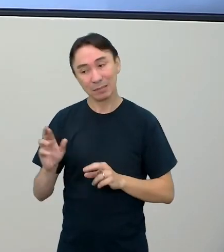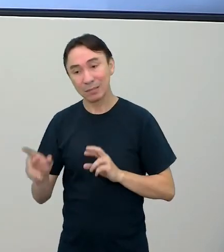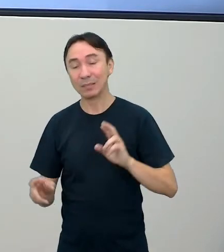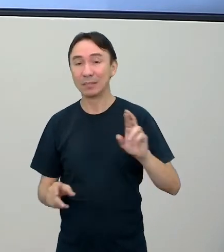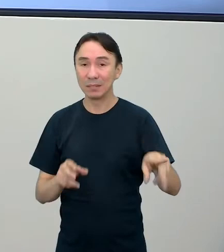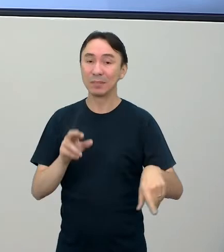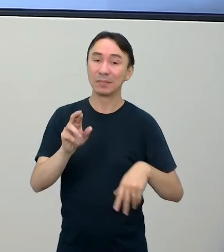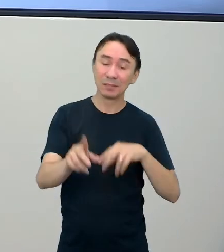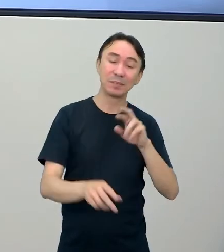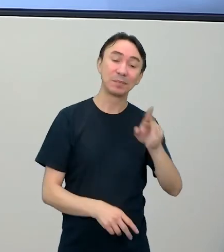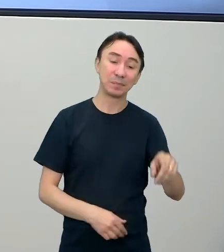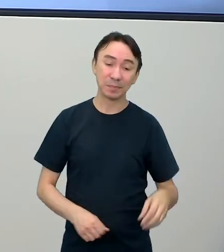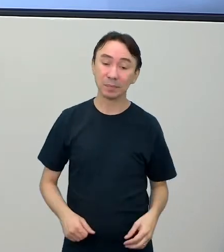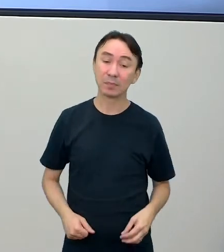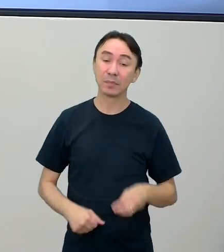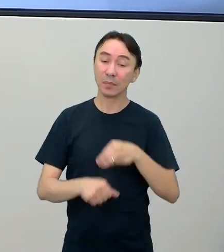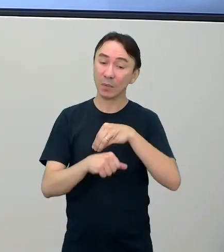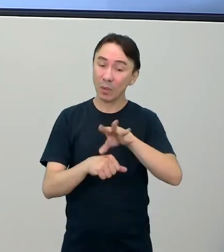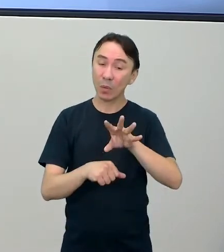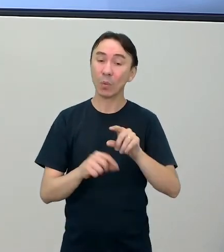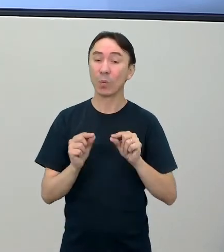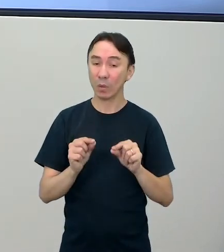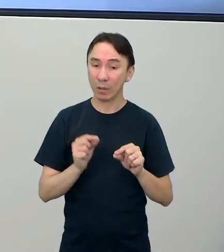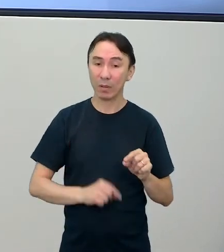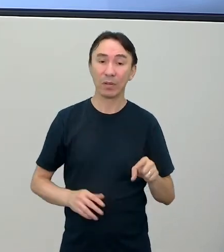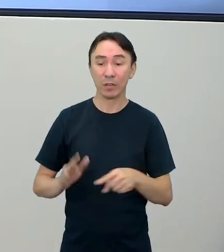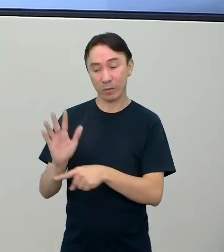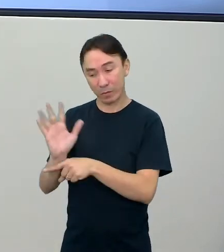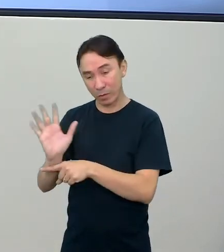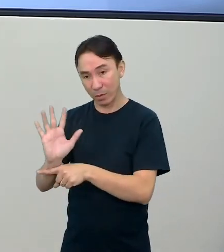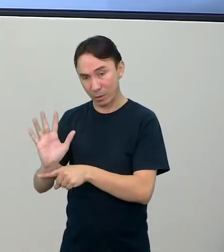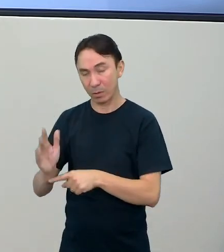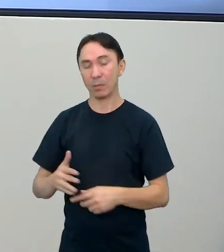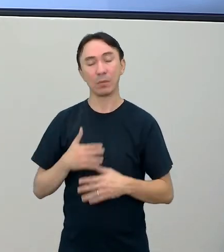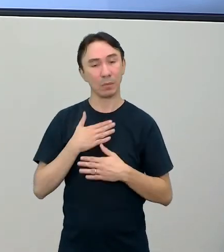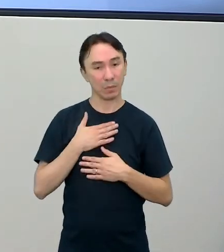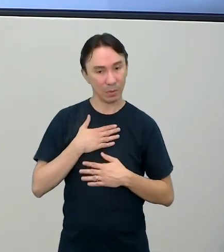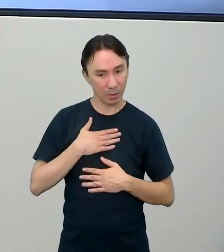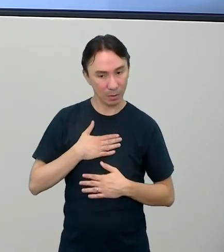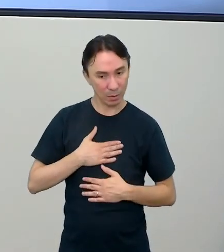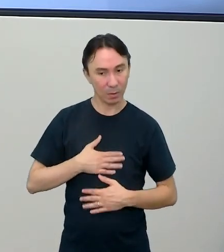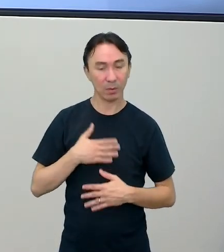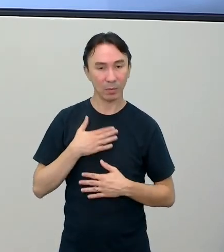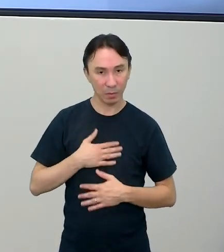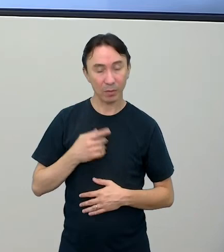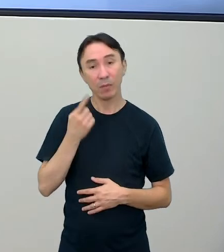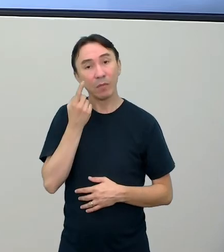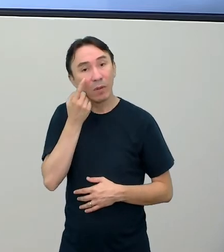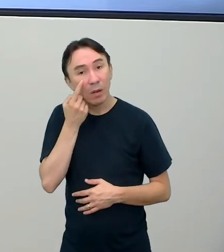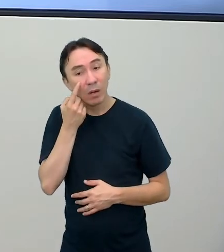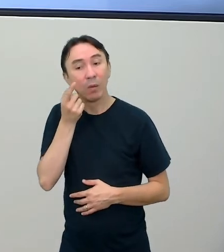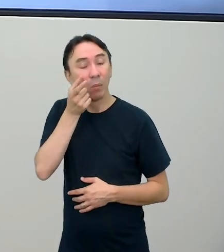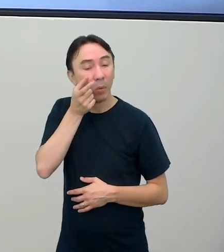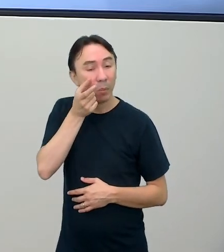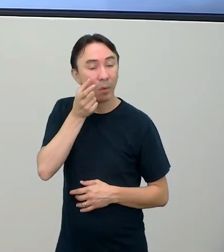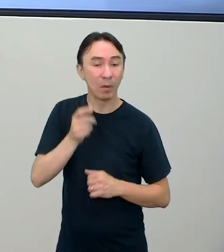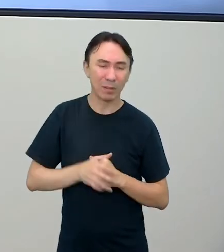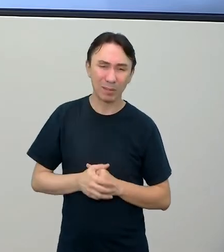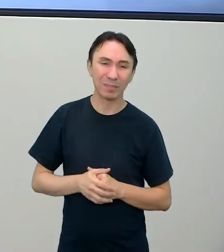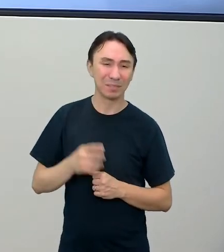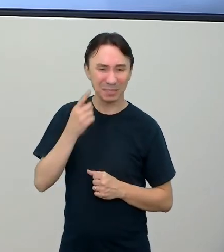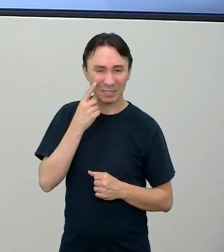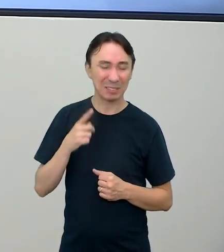é, assistam esse vídeo com mais calma, né? Num momento mais propício, porque vocês viram que tem